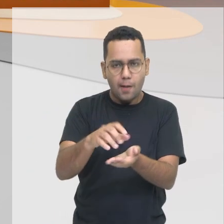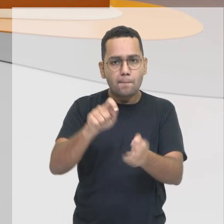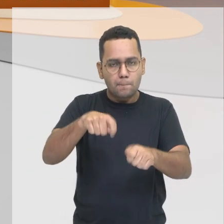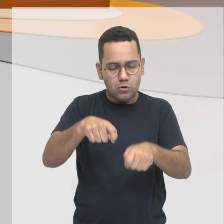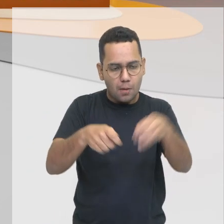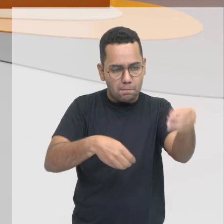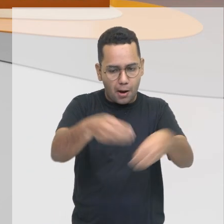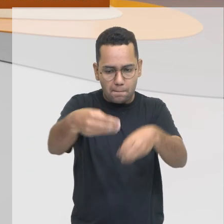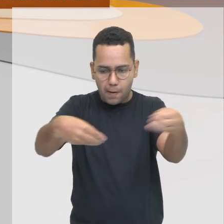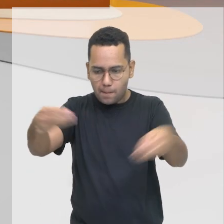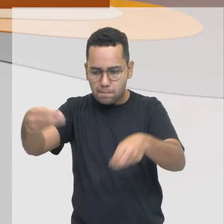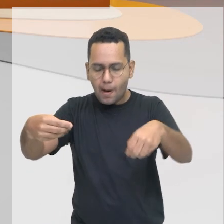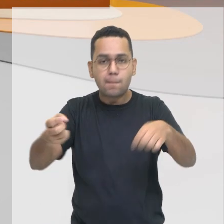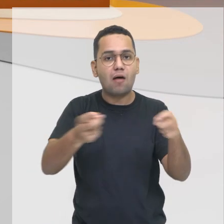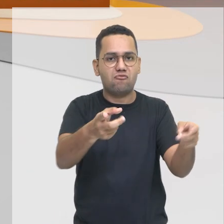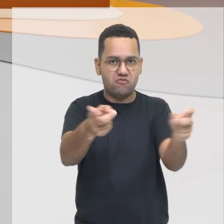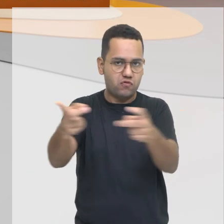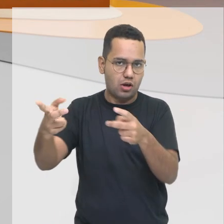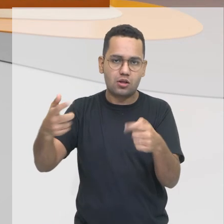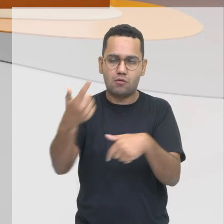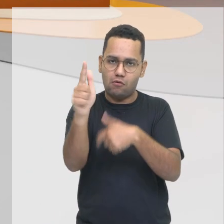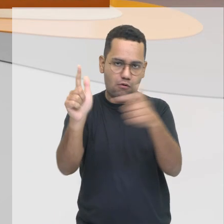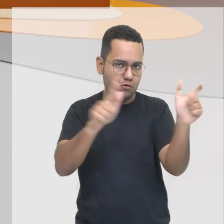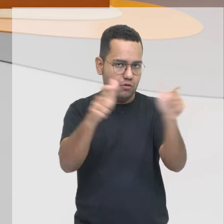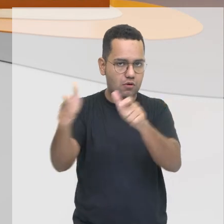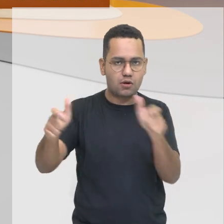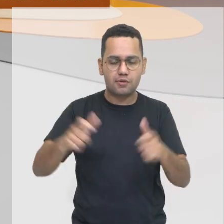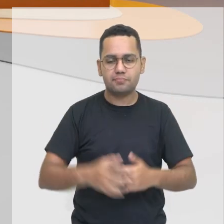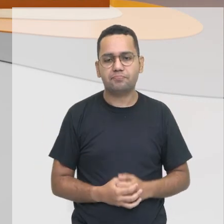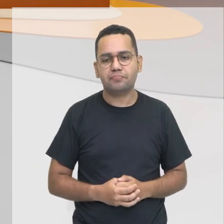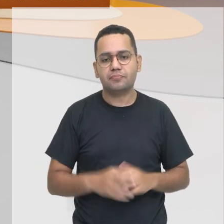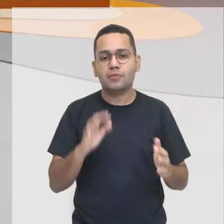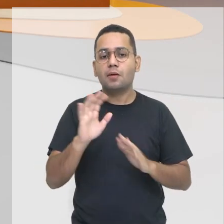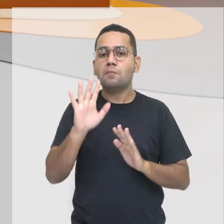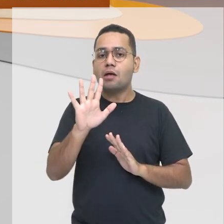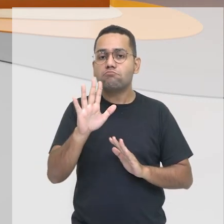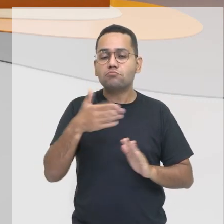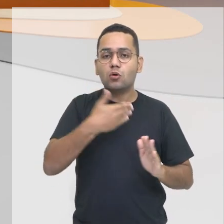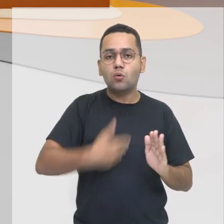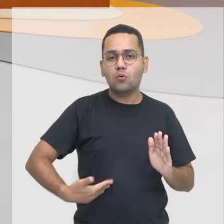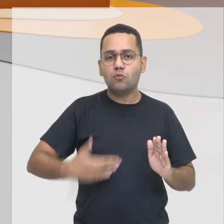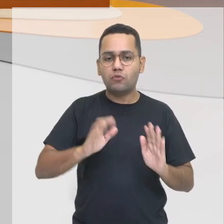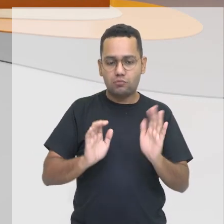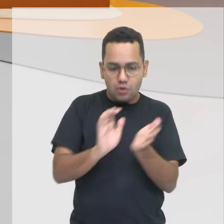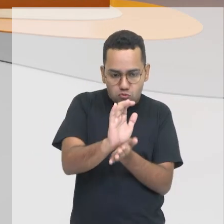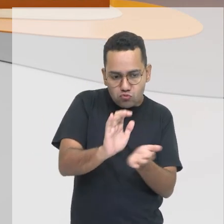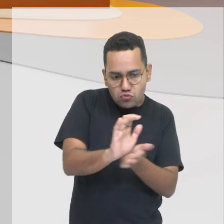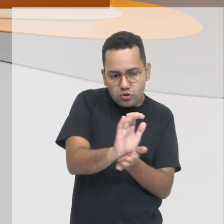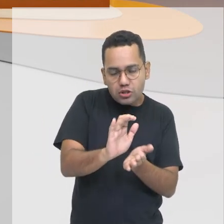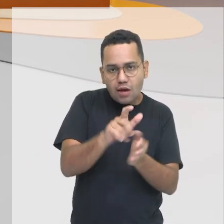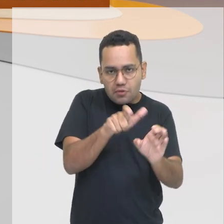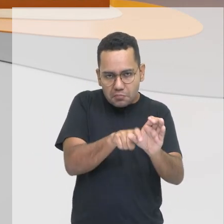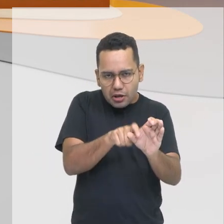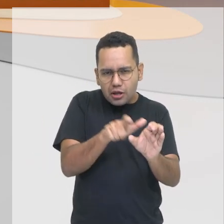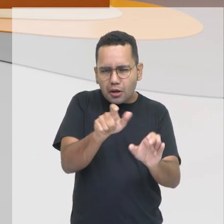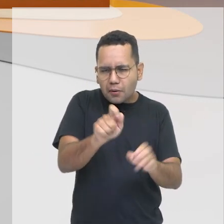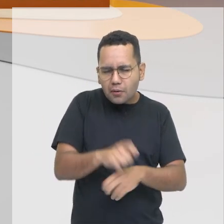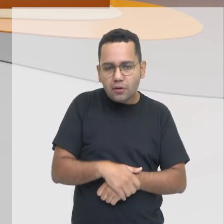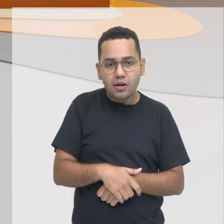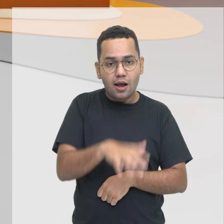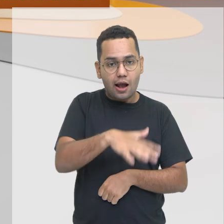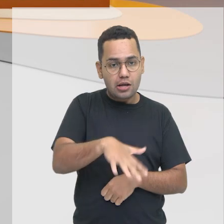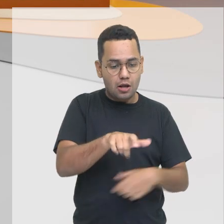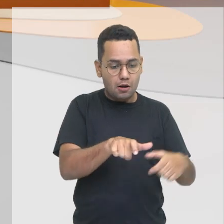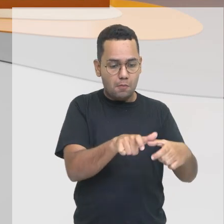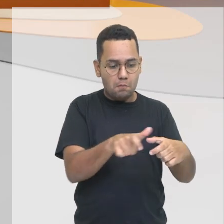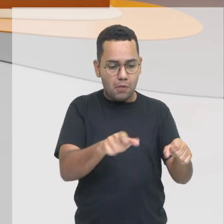Gente, mais uma vez, o governo, essas linhas de crédito, elas iam quase que exclusivamente para os grandes proprietários. Foi nesse